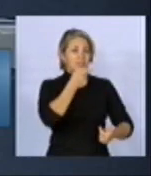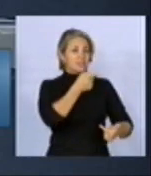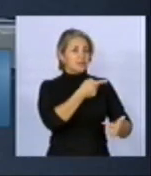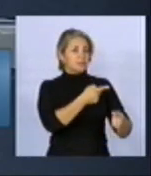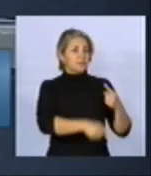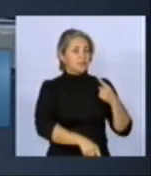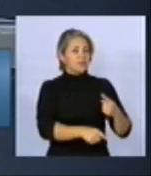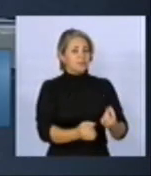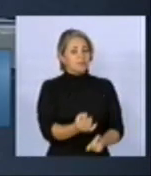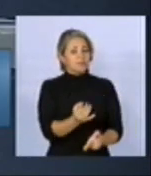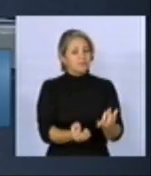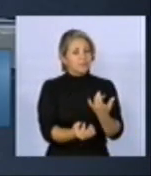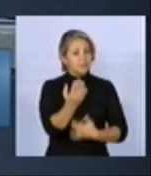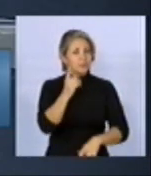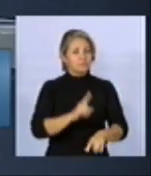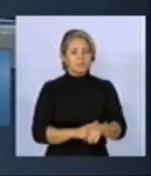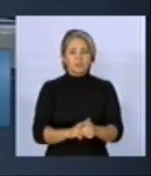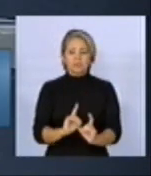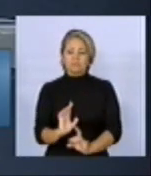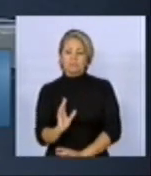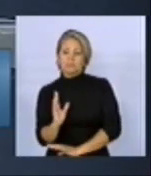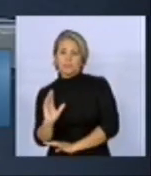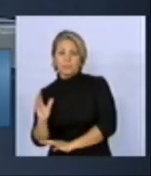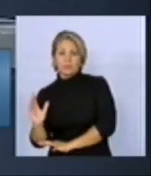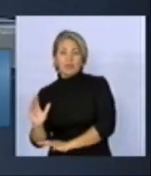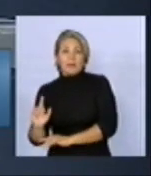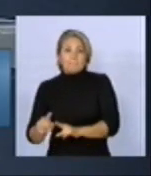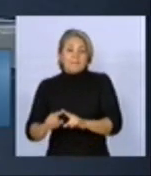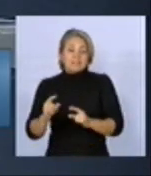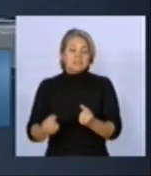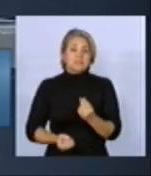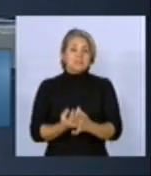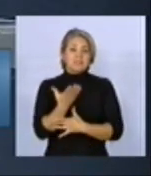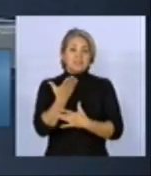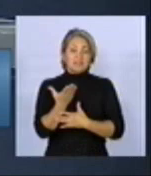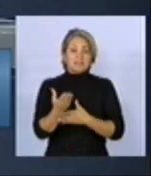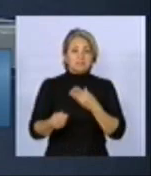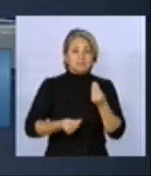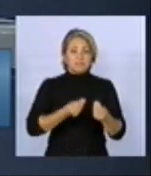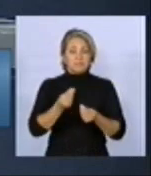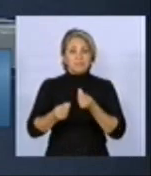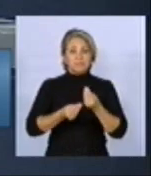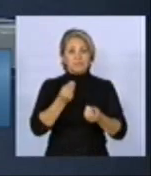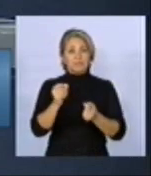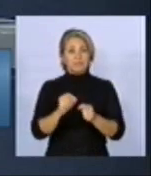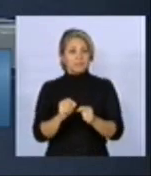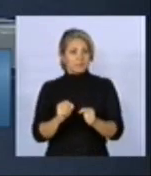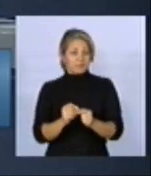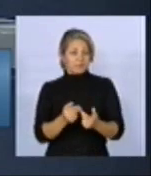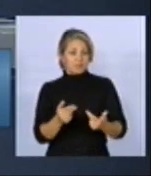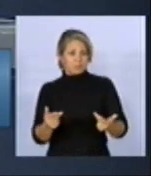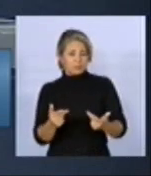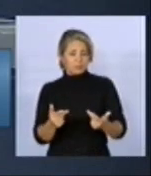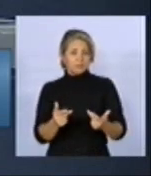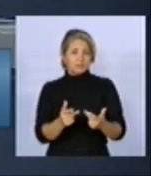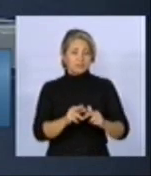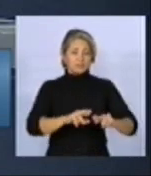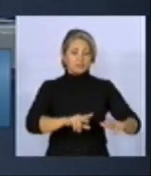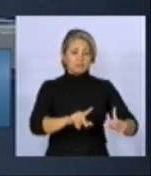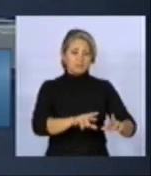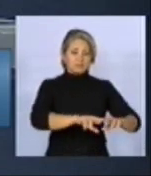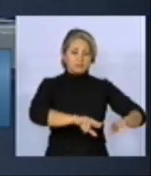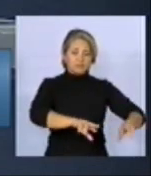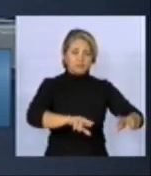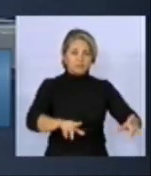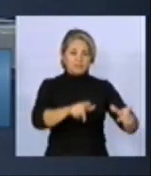fogo na agricultura mas que cria também uma condição ou uma excepcionalidade eh em